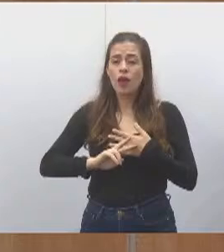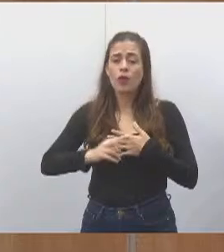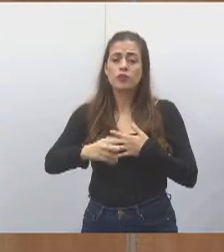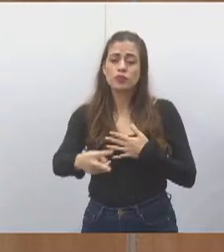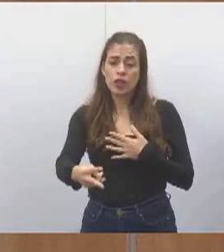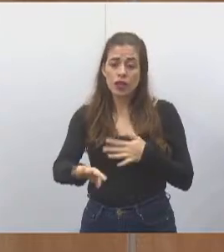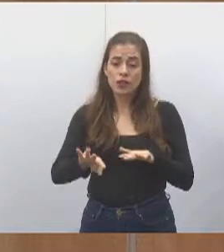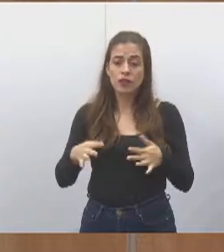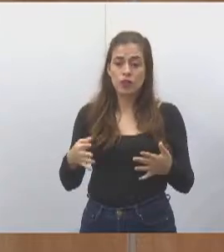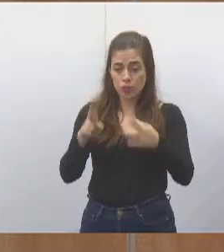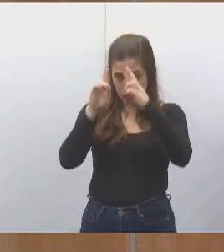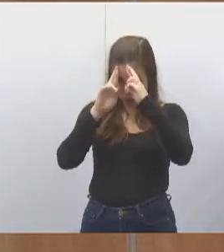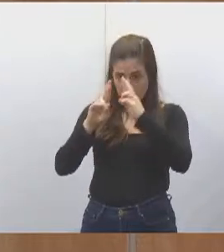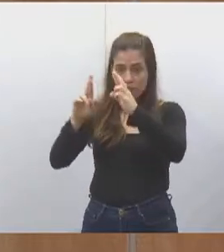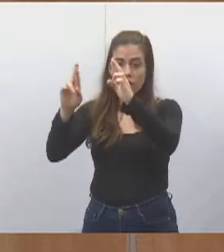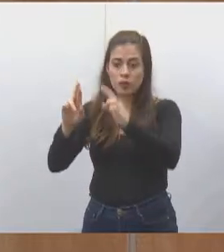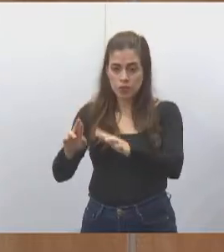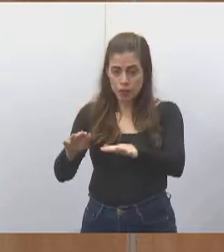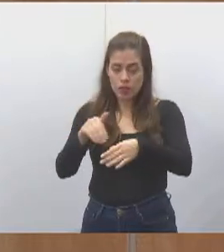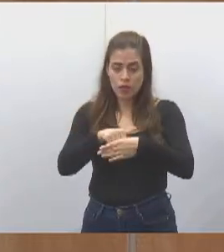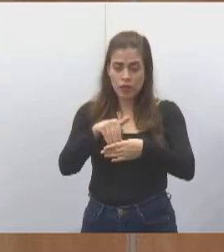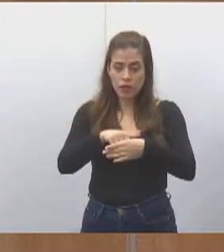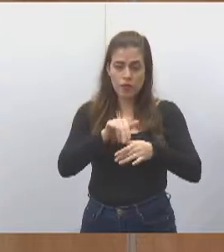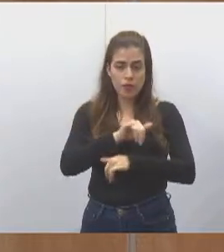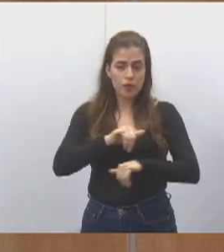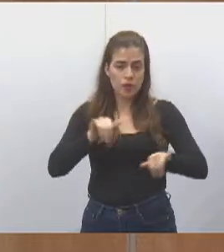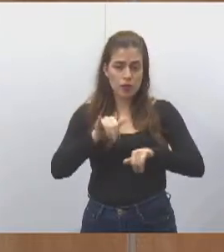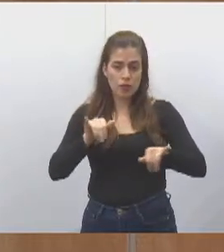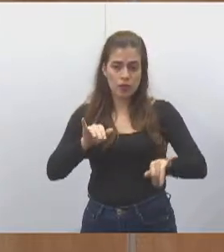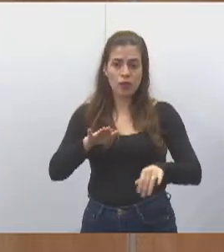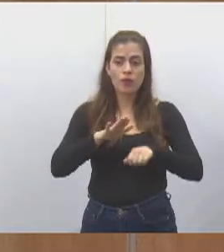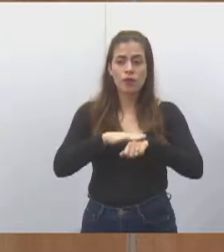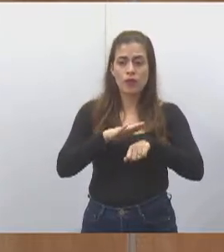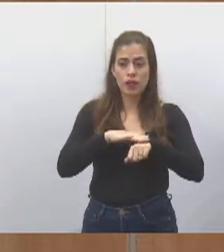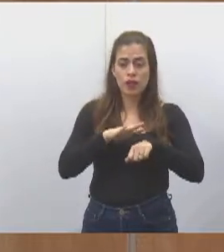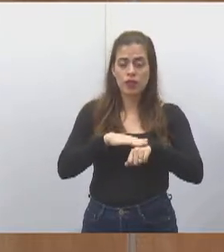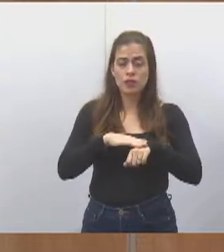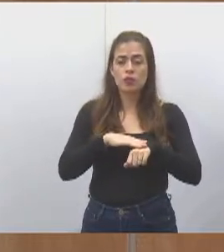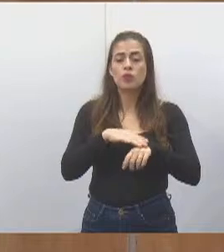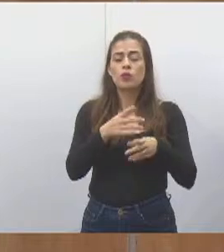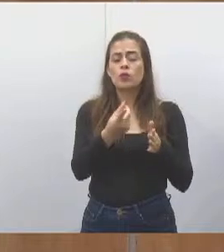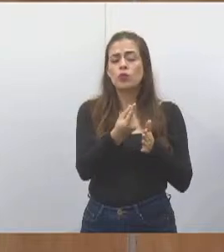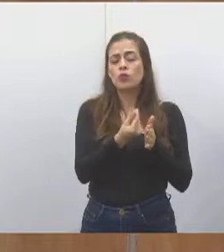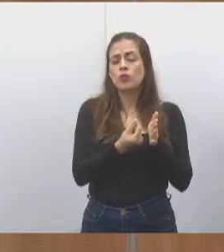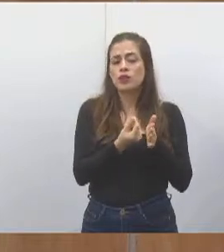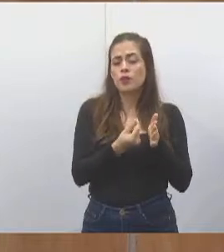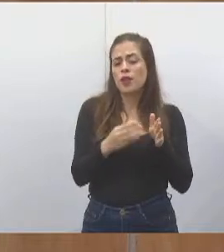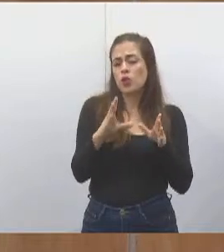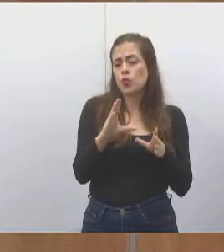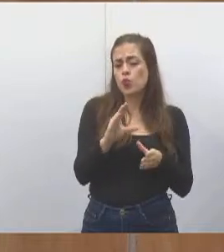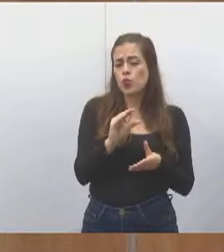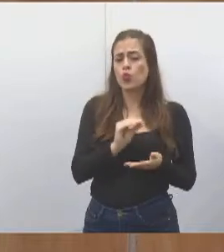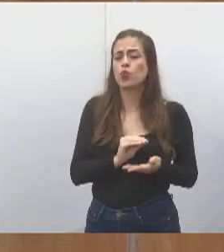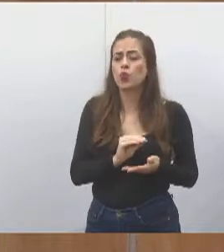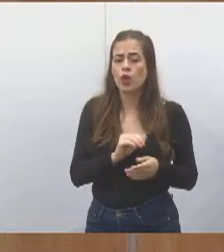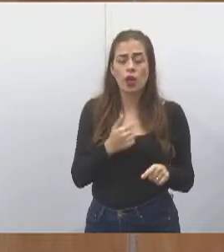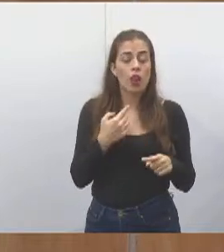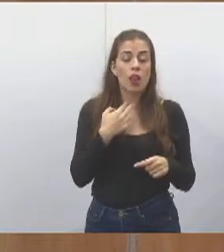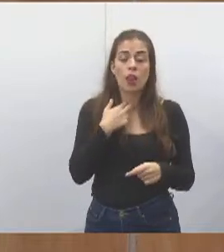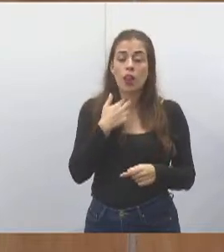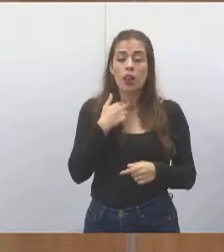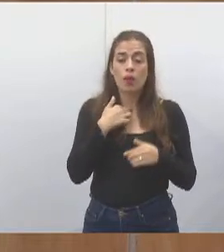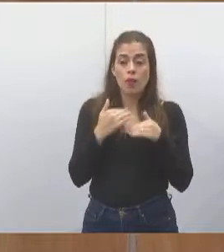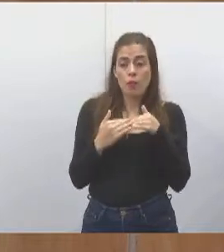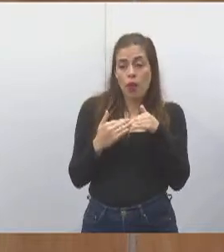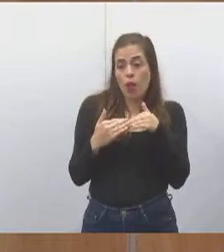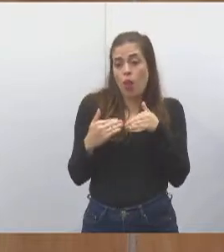uma questão de respeito ao pleito eleitoral, a gente faz um orçamento um tanto mais enxuto. A gente não pode amarrar muito a